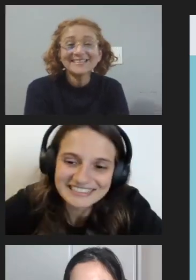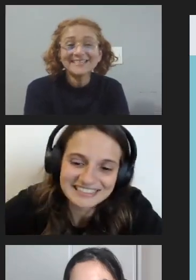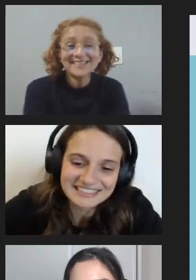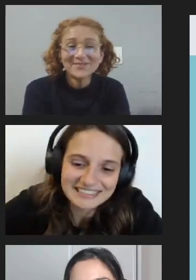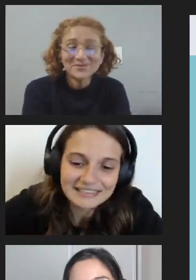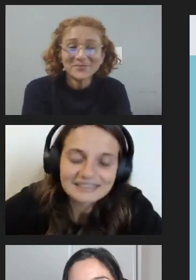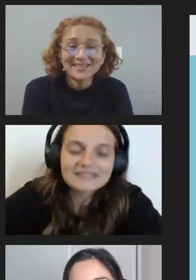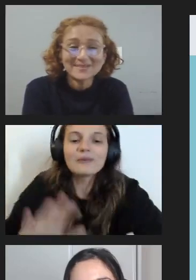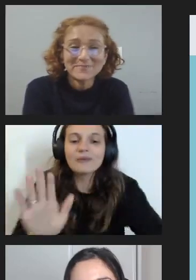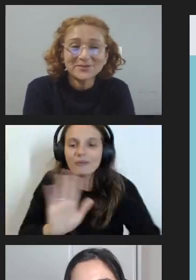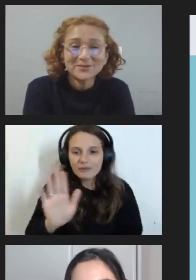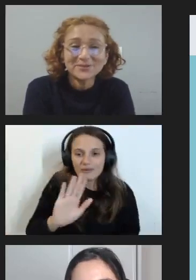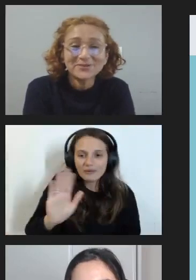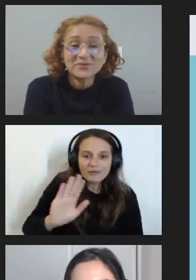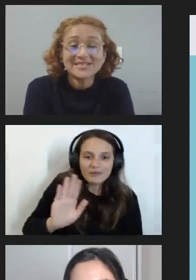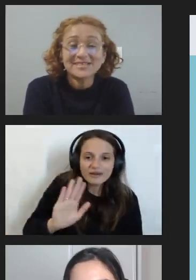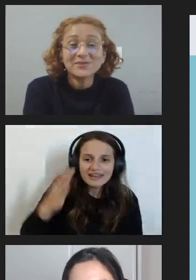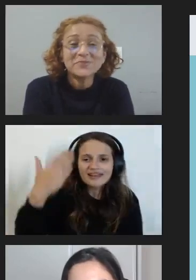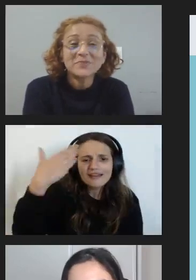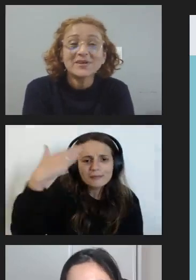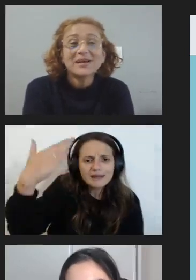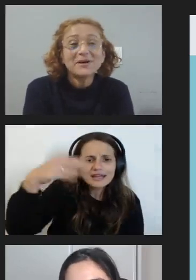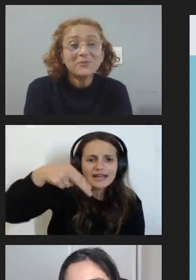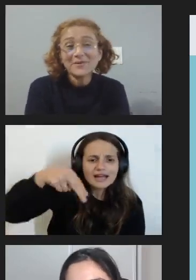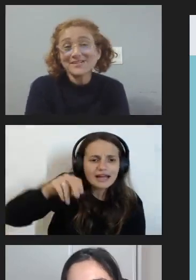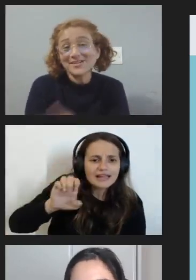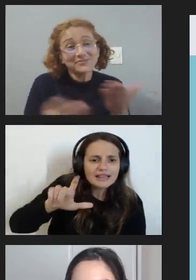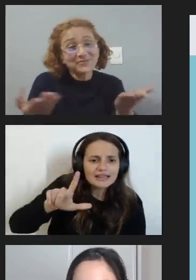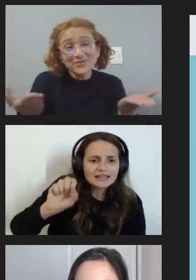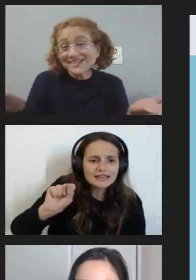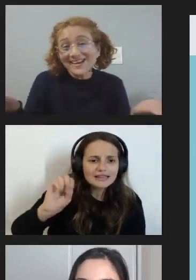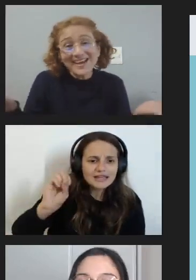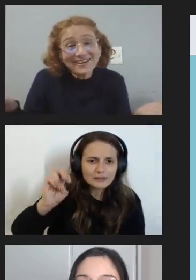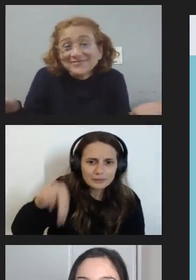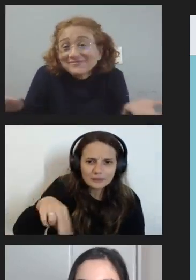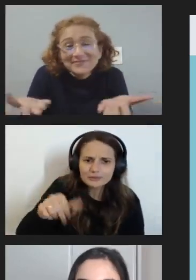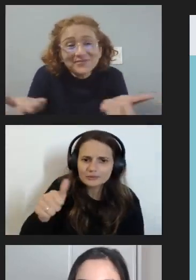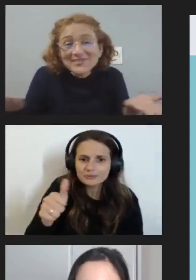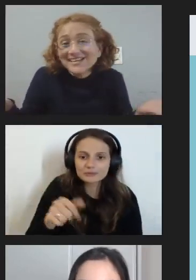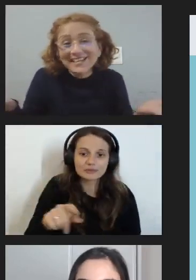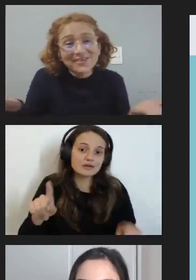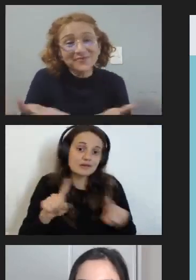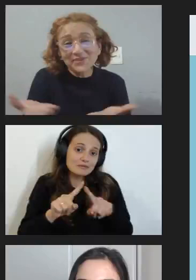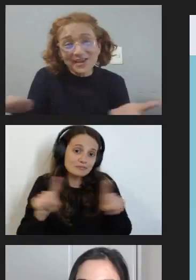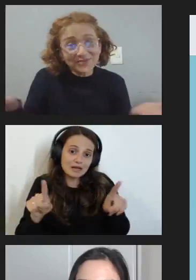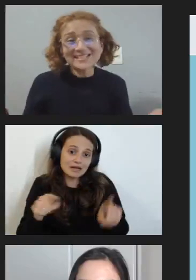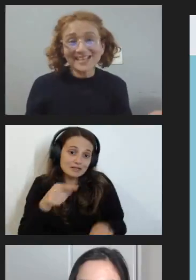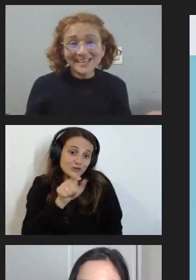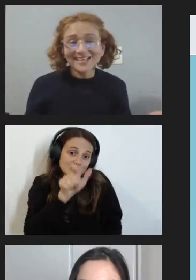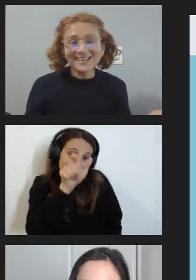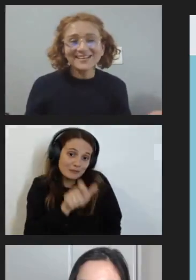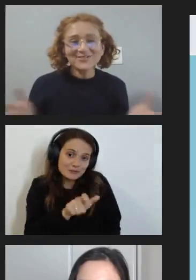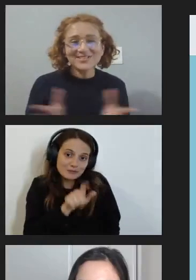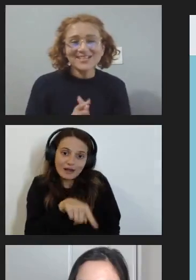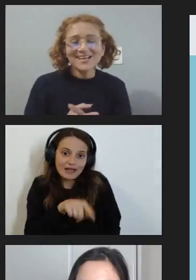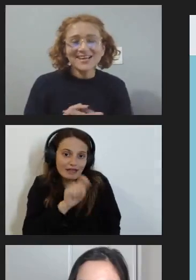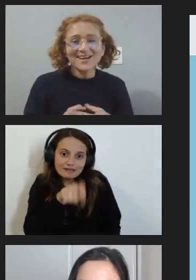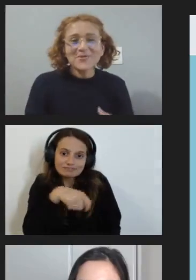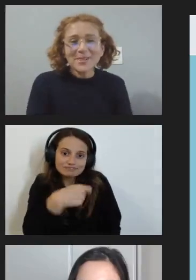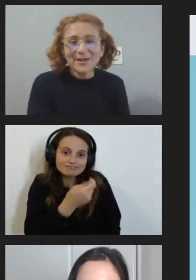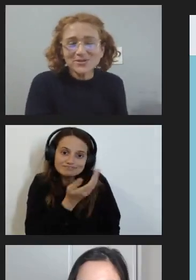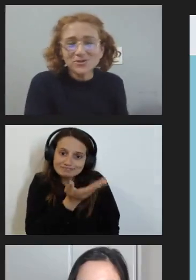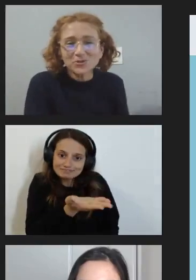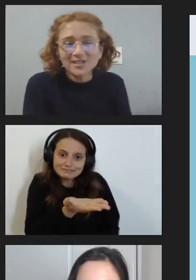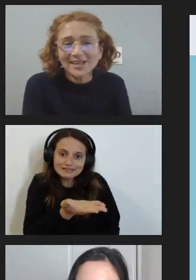Obrigada, Nelson, pela contribuição. Bom, mas você, Nelson, é você, né? Você é a